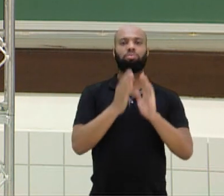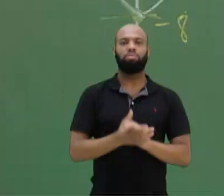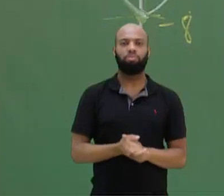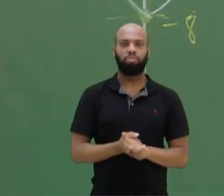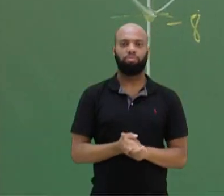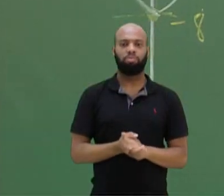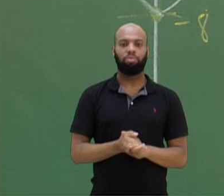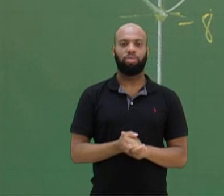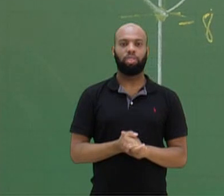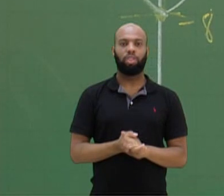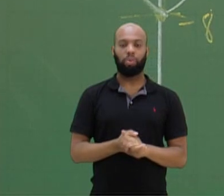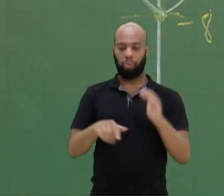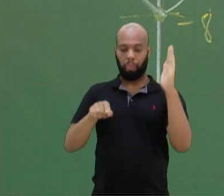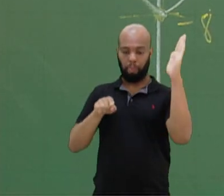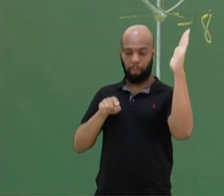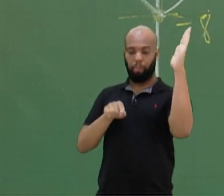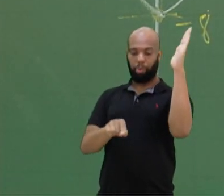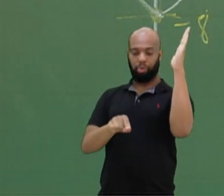Resolver agora